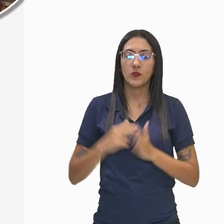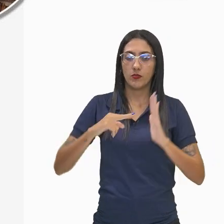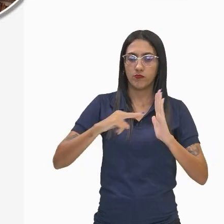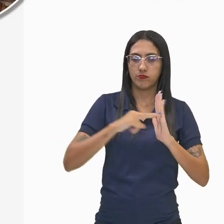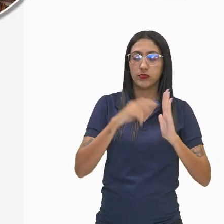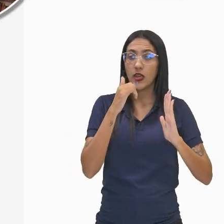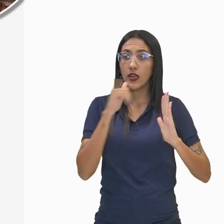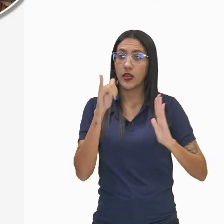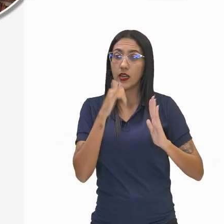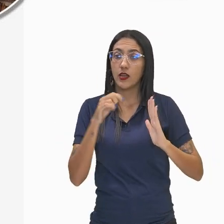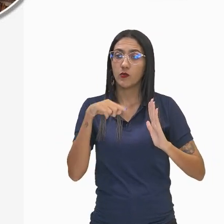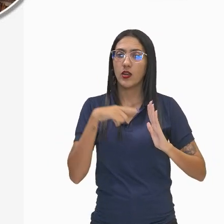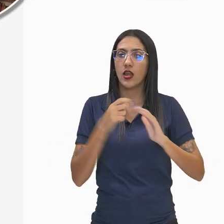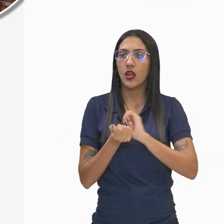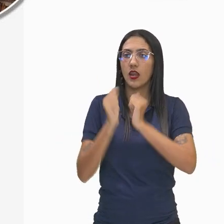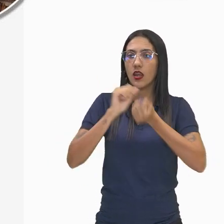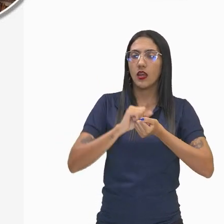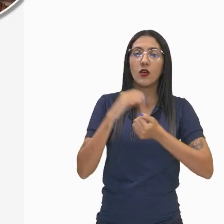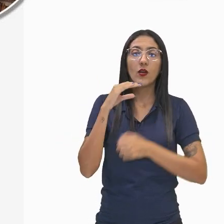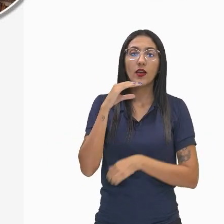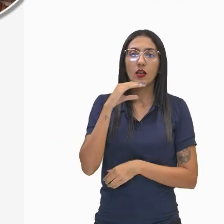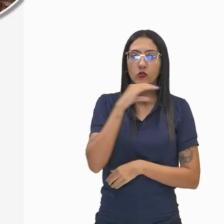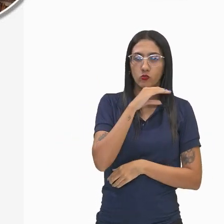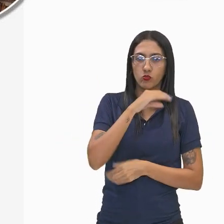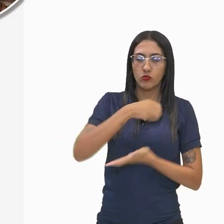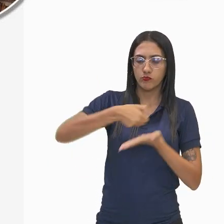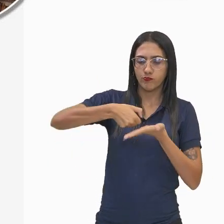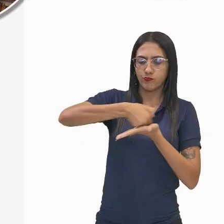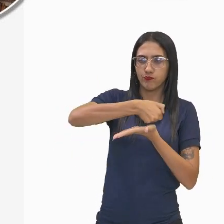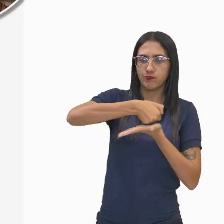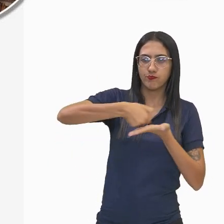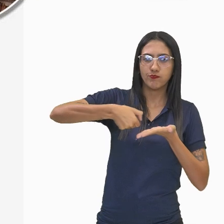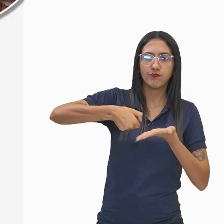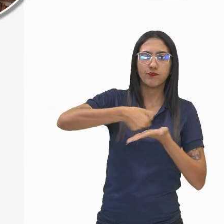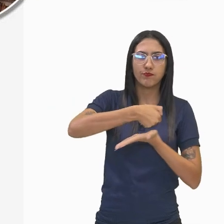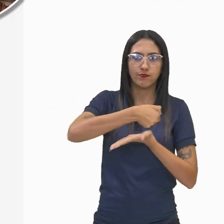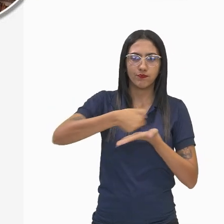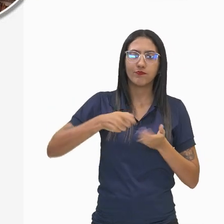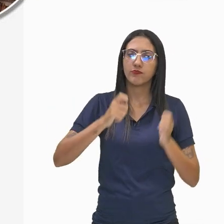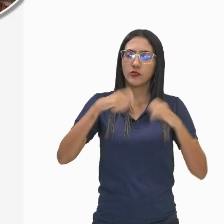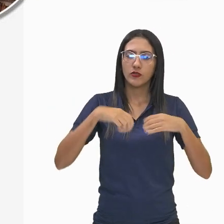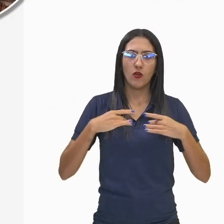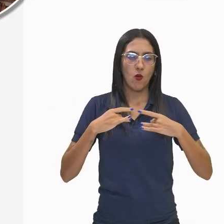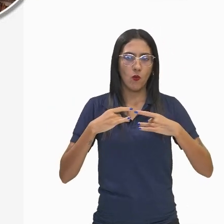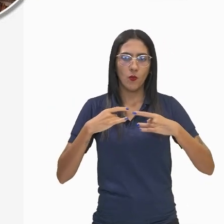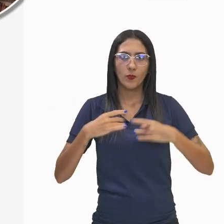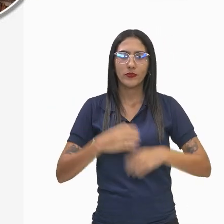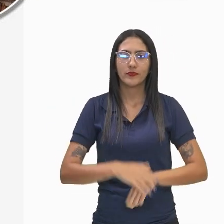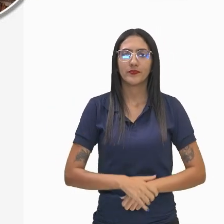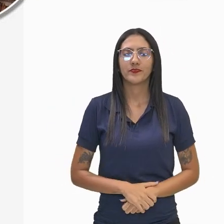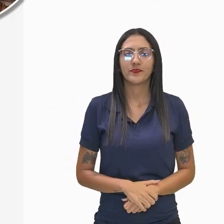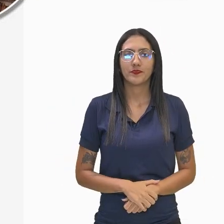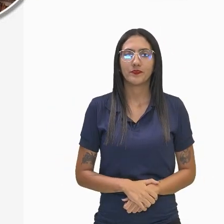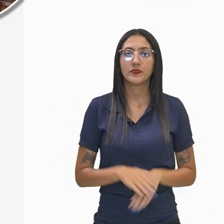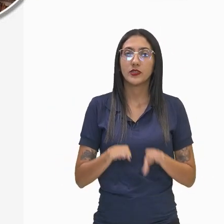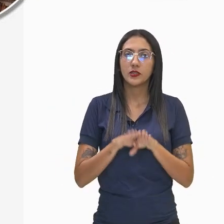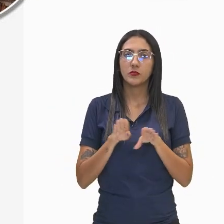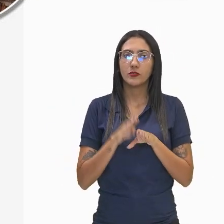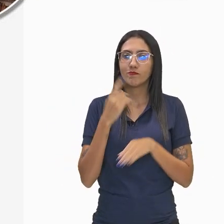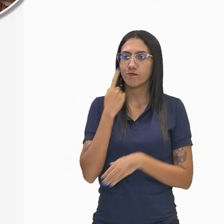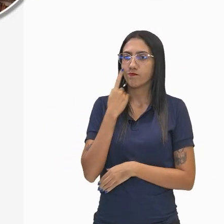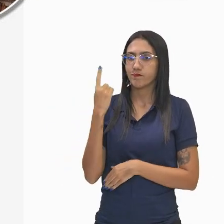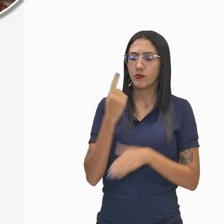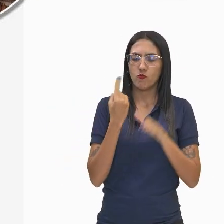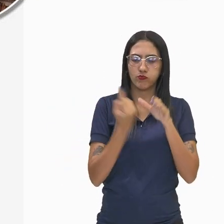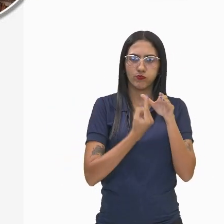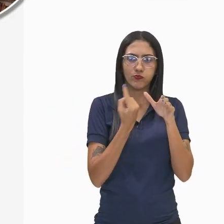em energia térmica, certo? Para aquecer a prancha do ferro, para que você possa desamassar as roupas. Temos o liquidificador,